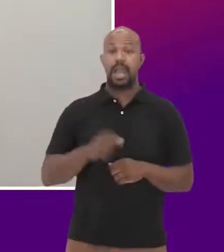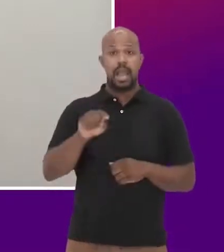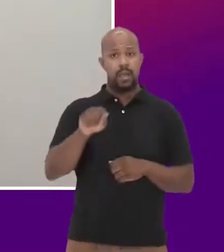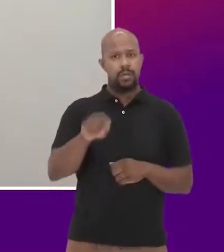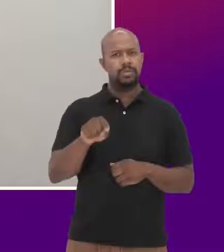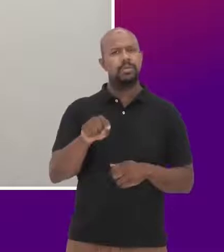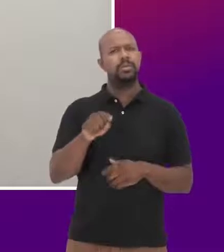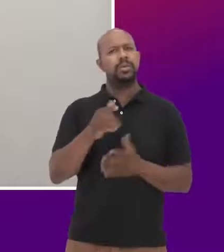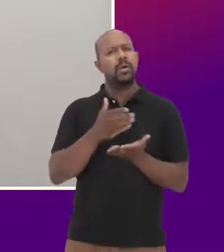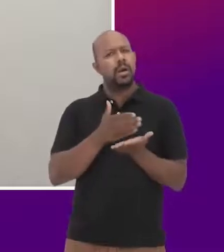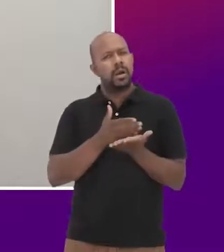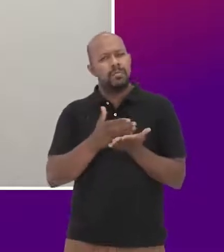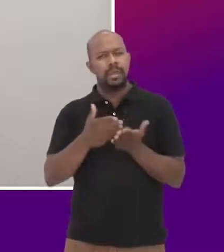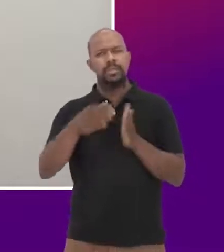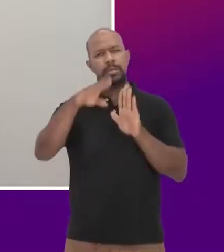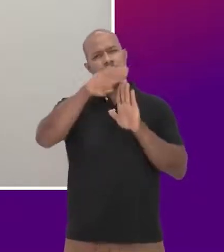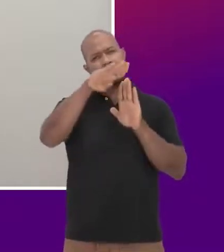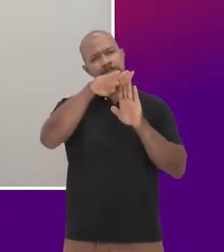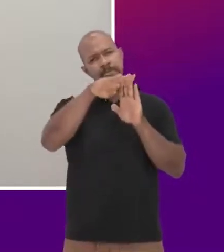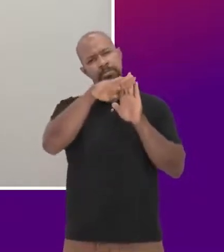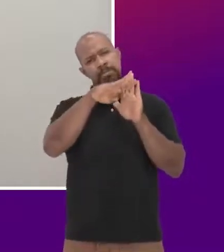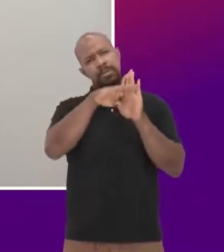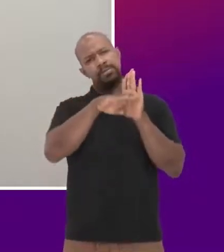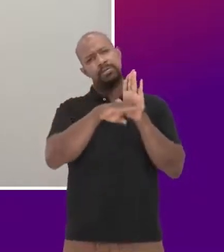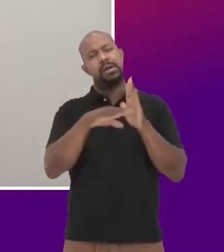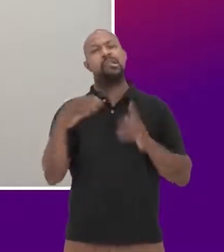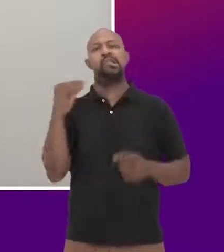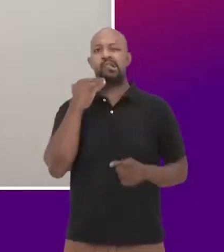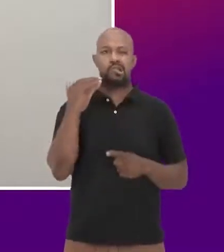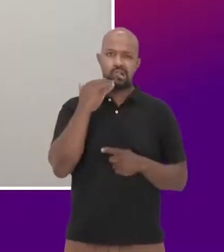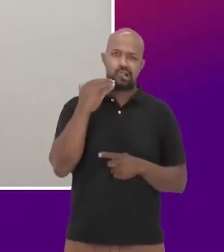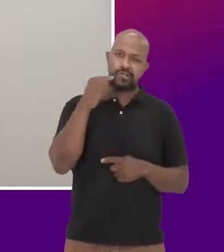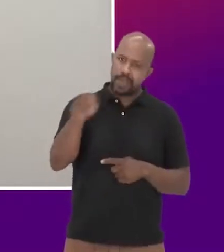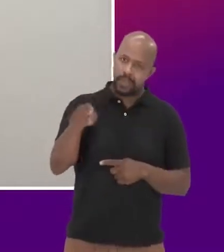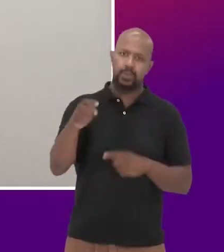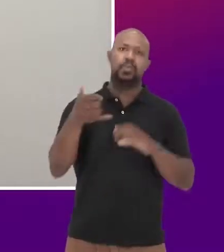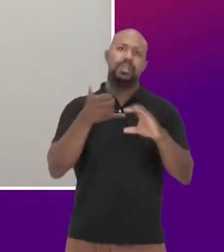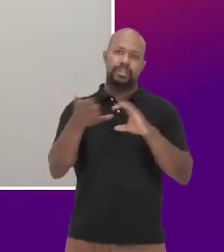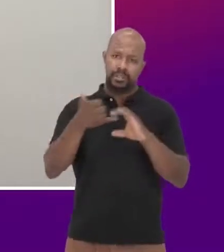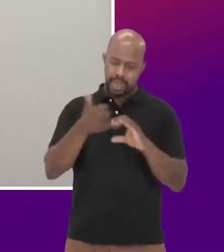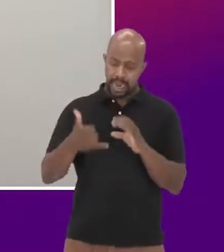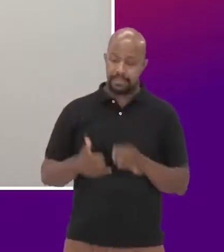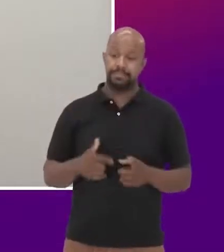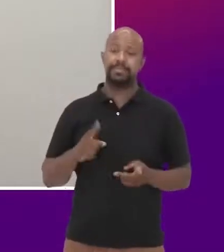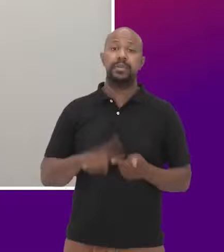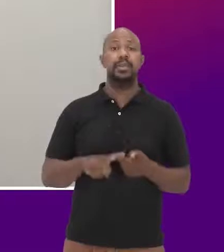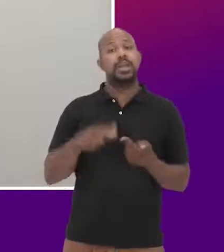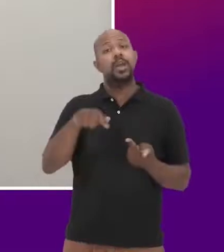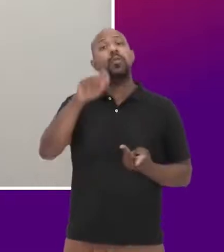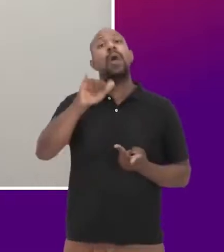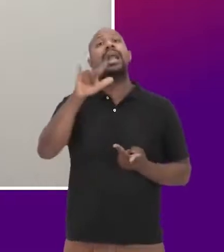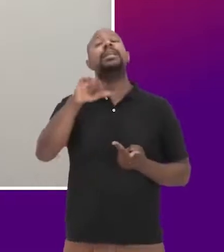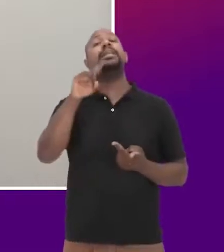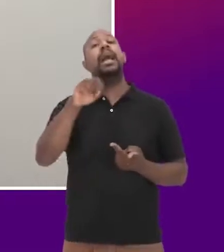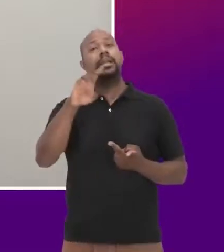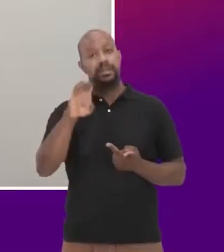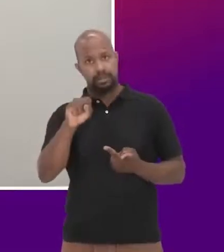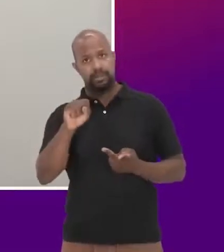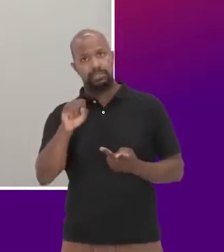onde eu começo listando os defeitos dos WhatsApps e as qualidades.